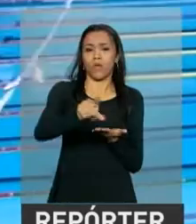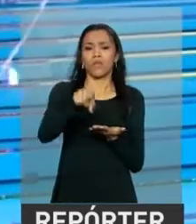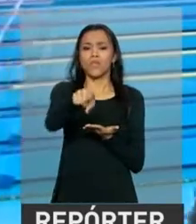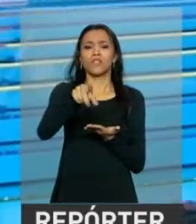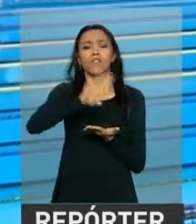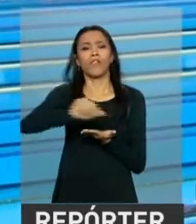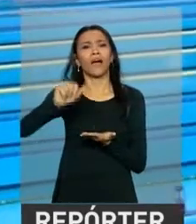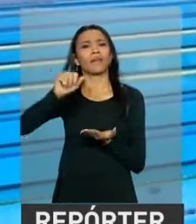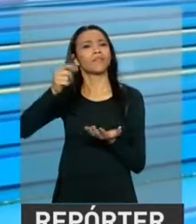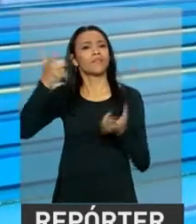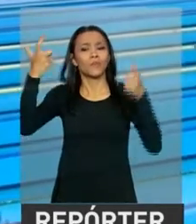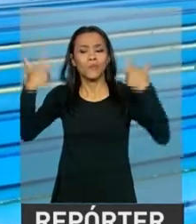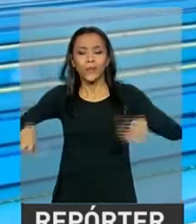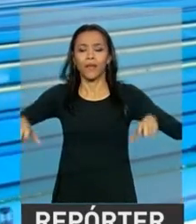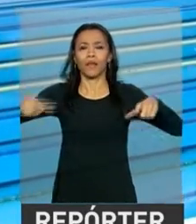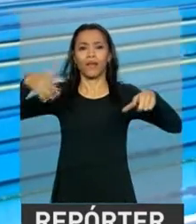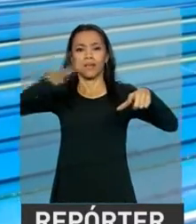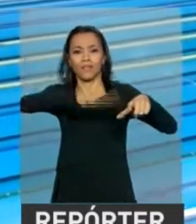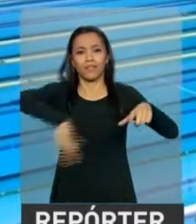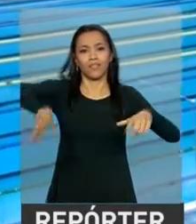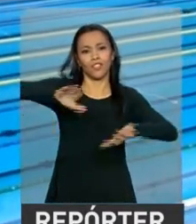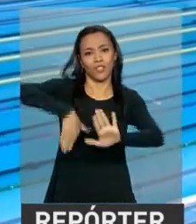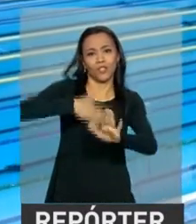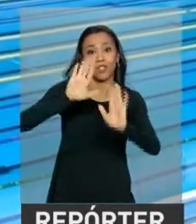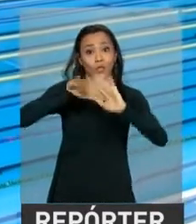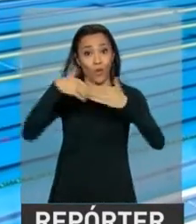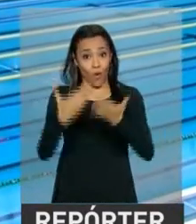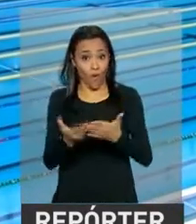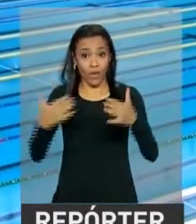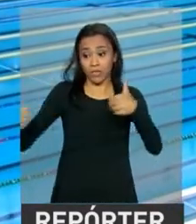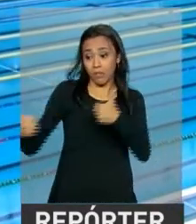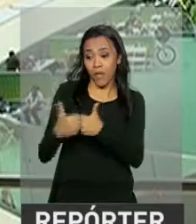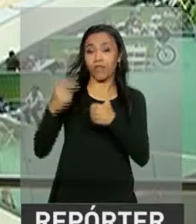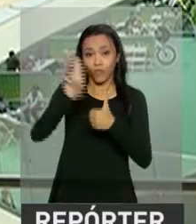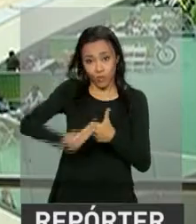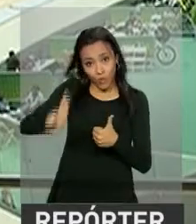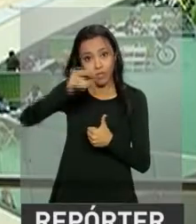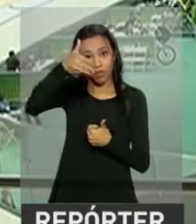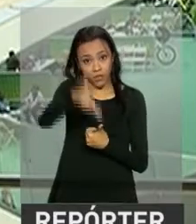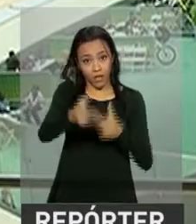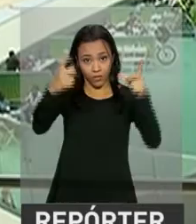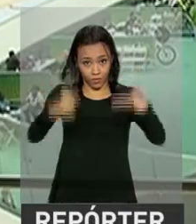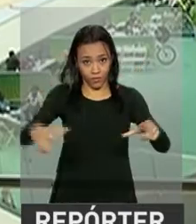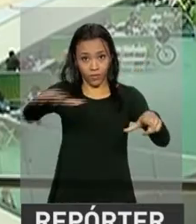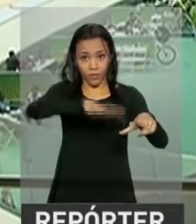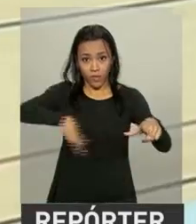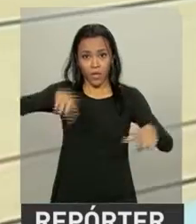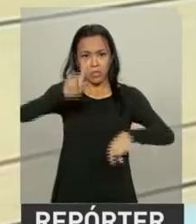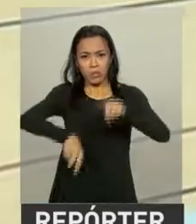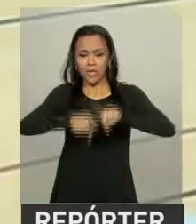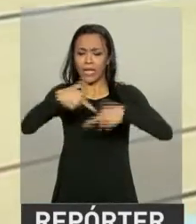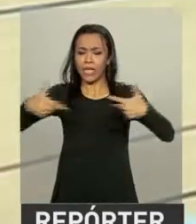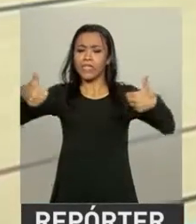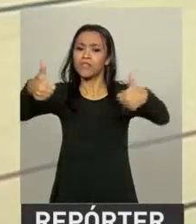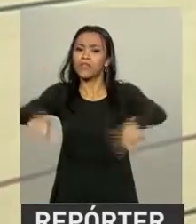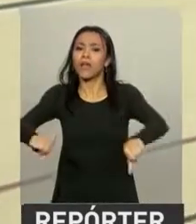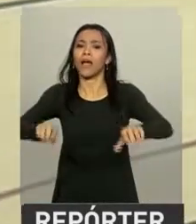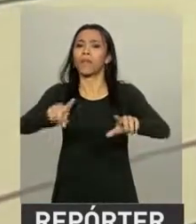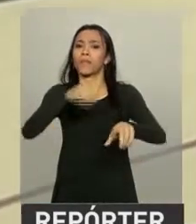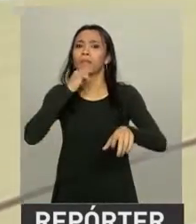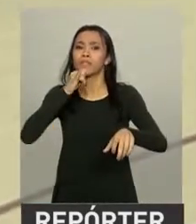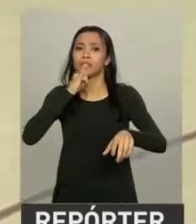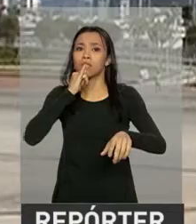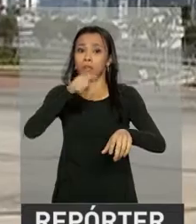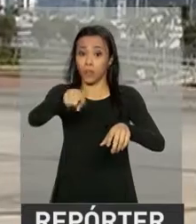transformar em ginásios esportivos e escolas em regiões carentes do Brasil. Os equipamentos que ficarem, como o centro de tênis e